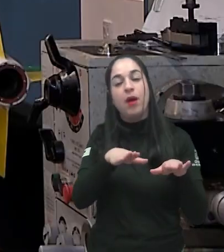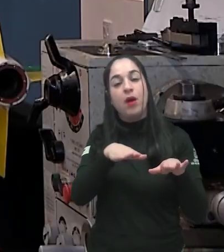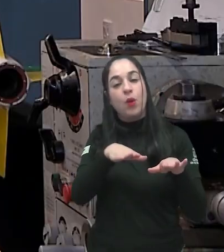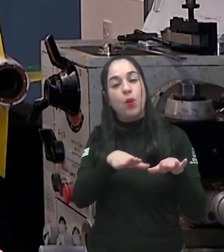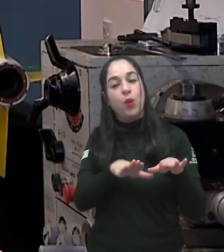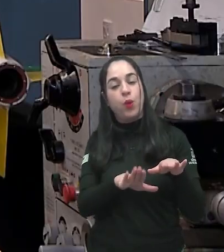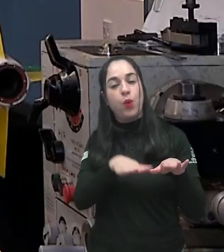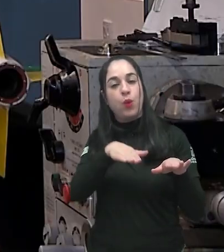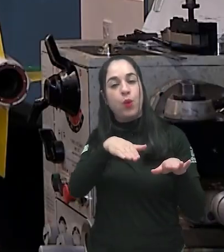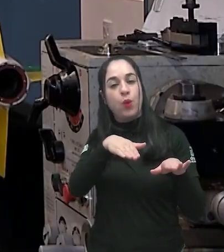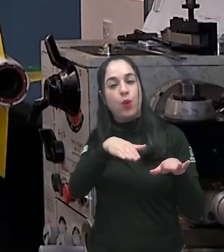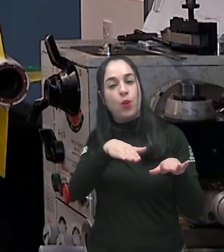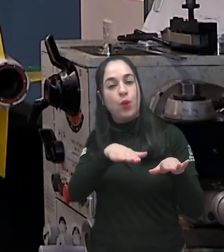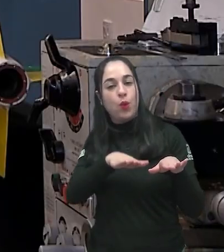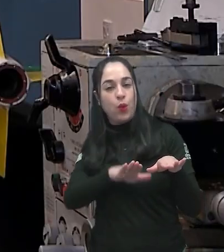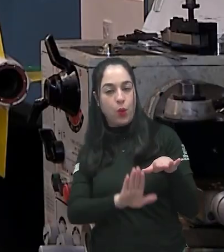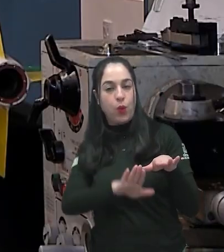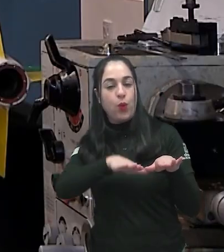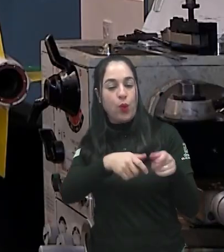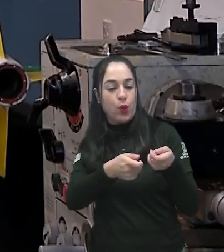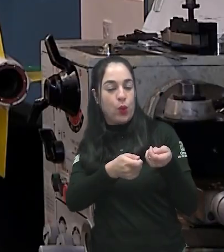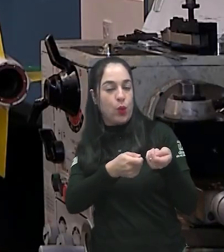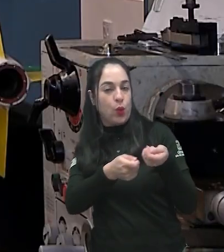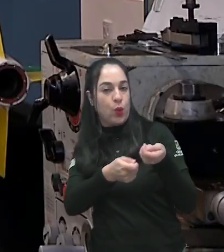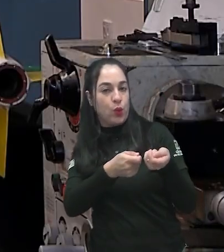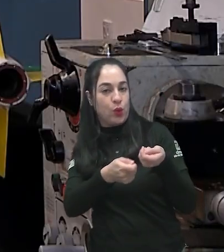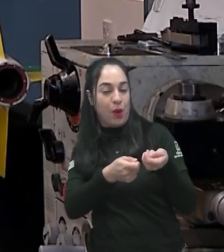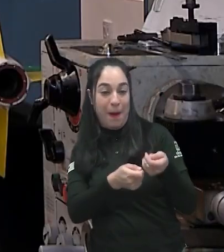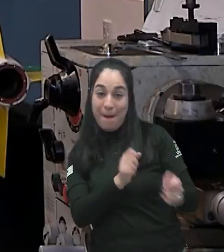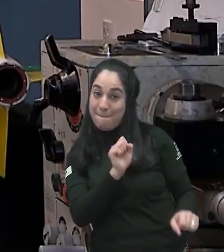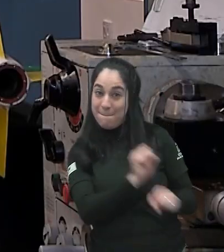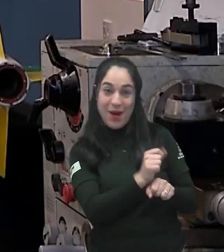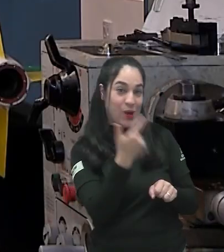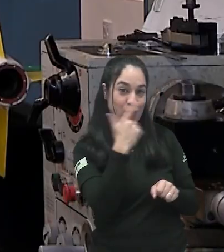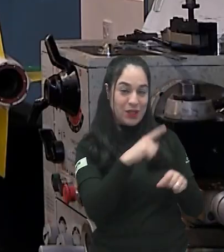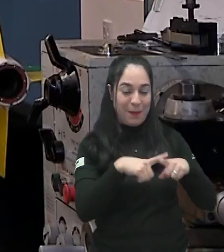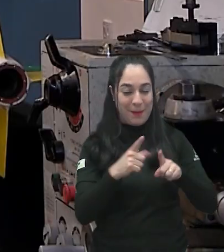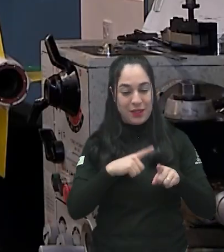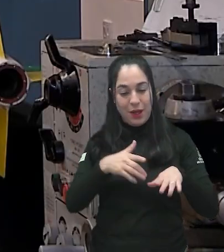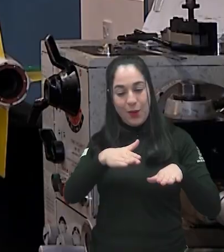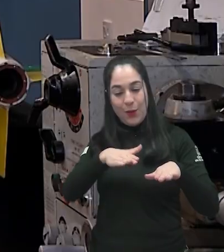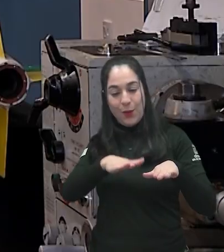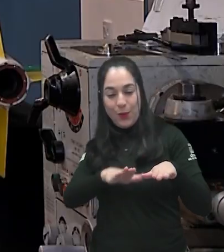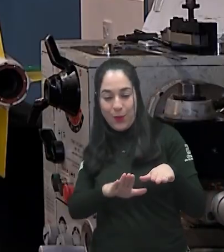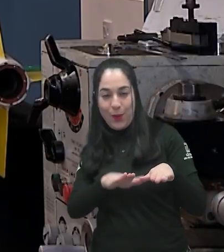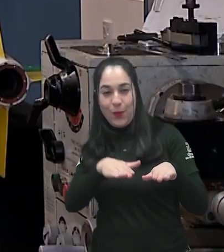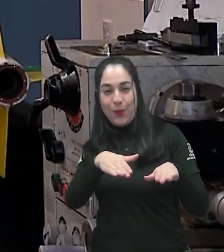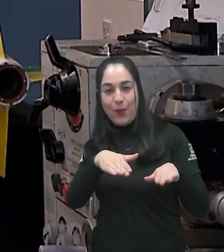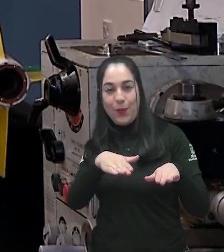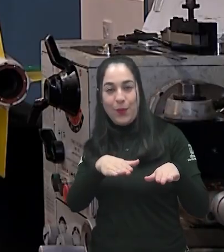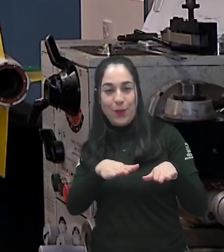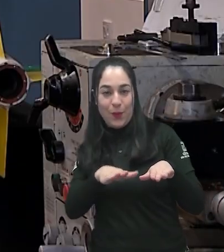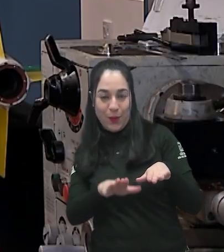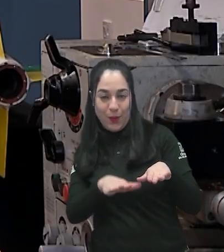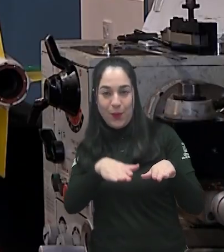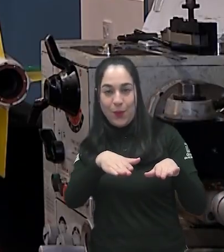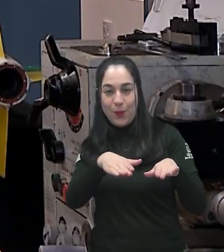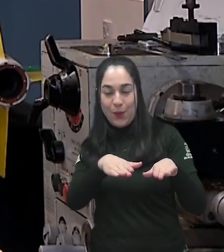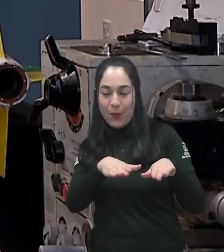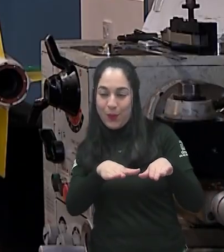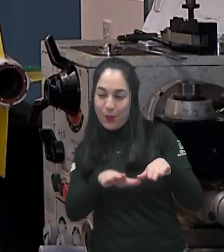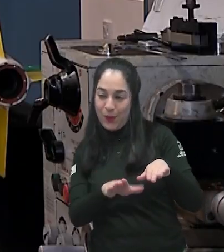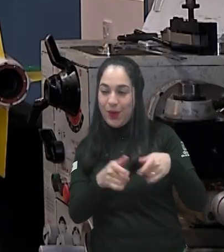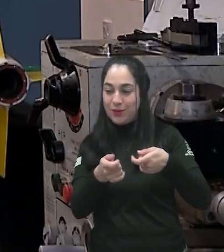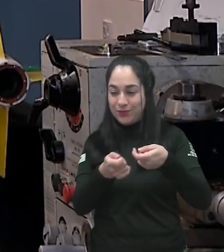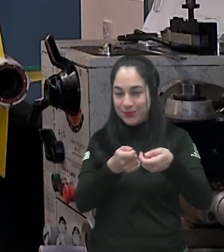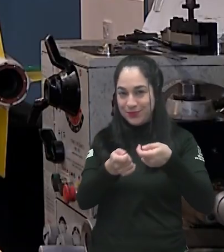pode pisar mais, você pode pisar menos, você pode tirar o pé do acelerador, não existe freio, mas você pode pisar e controlar essa sua pisada. A sua chance de